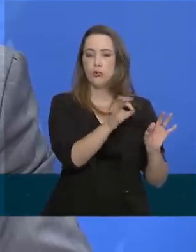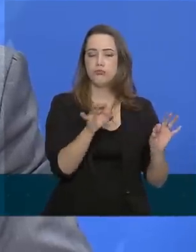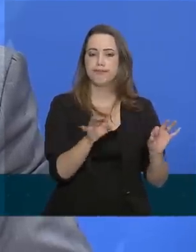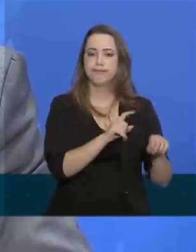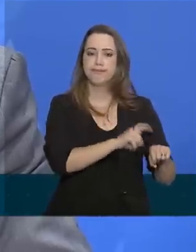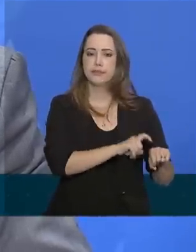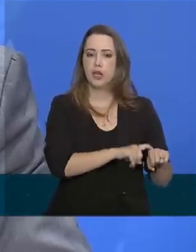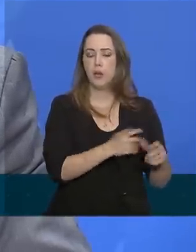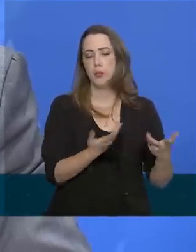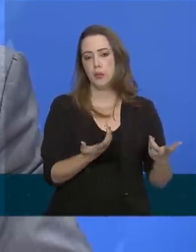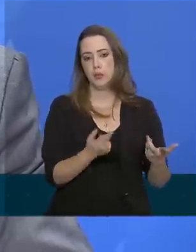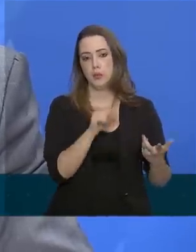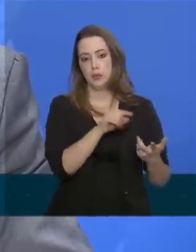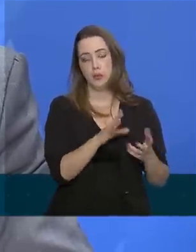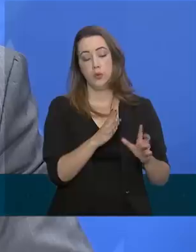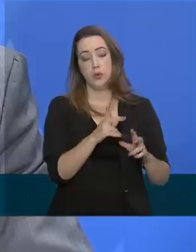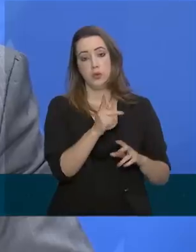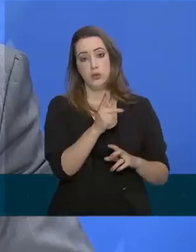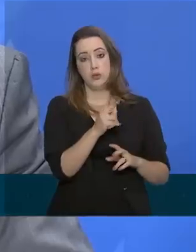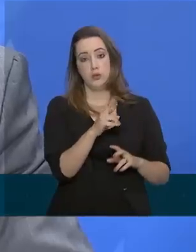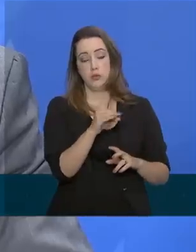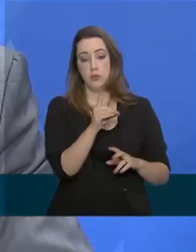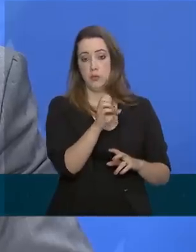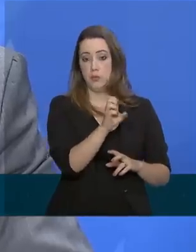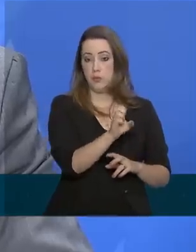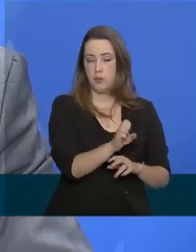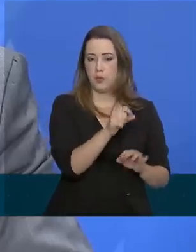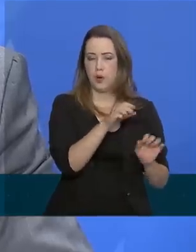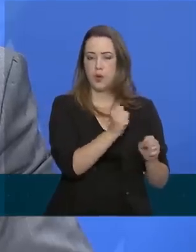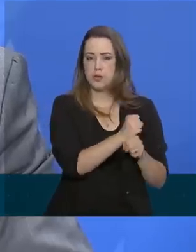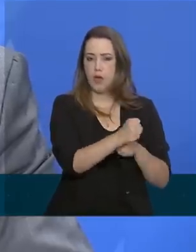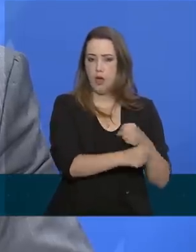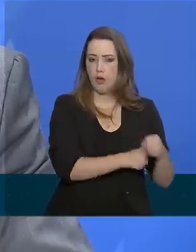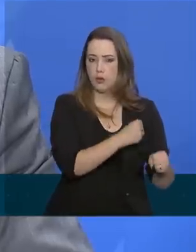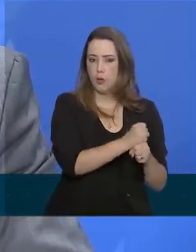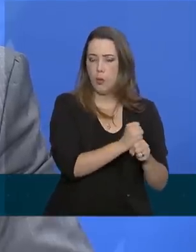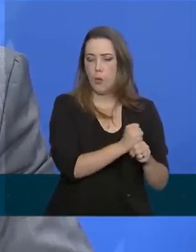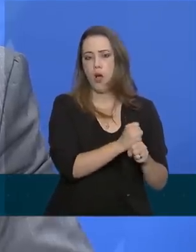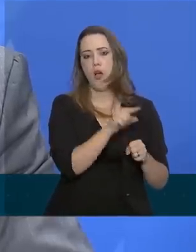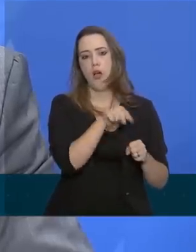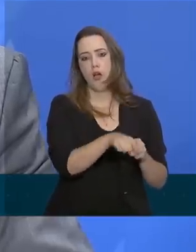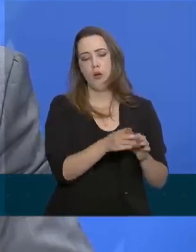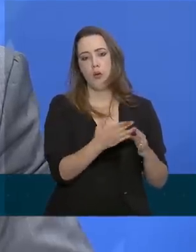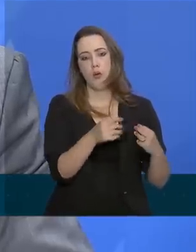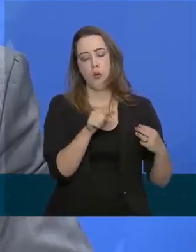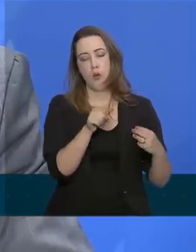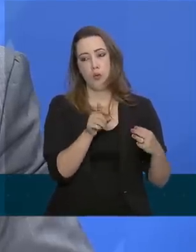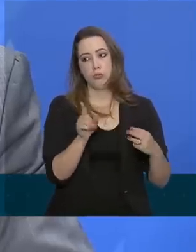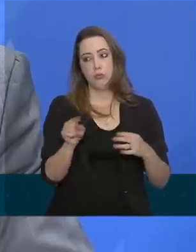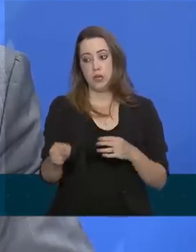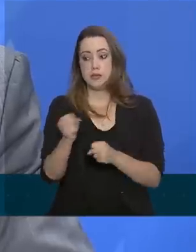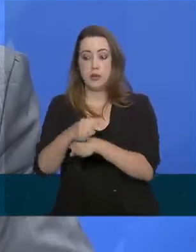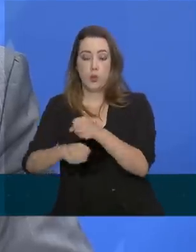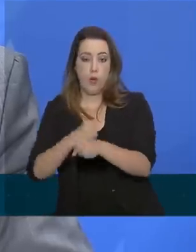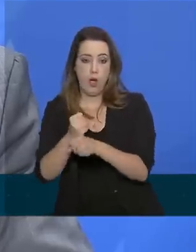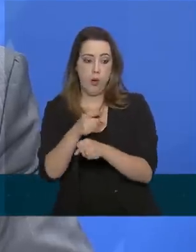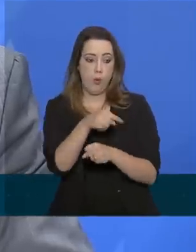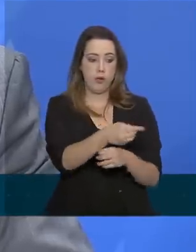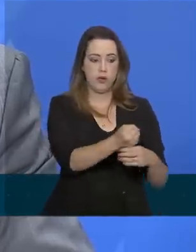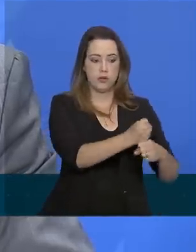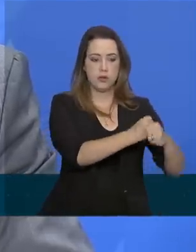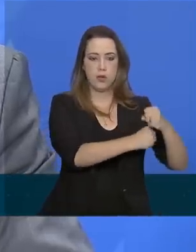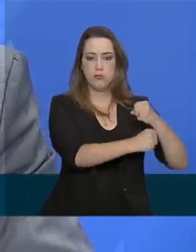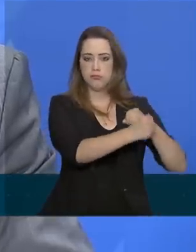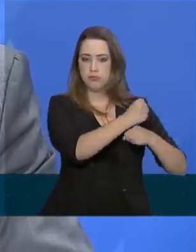enquanto próprio faz análise anual o terra clésio vem com análises é retroativa de dois anos deveria estar